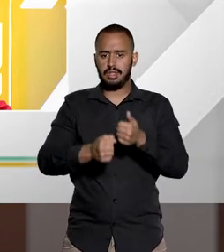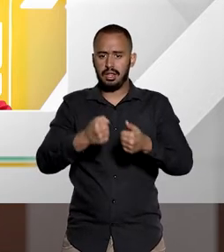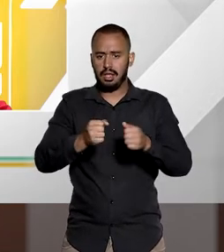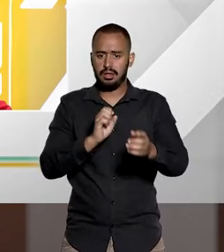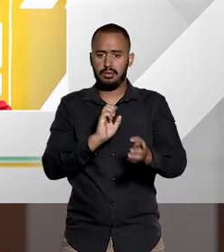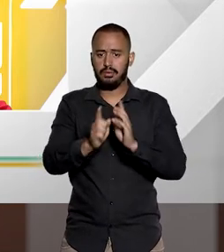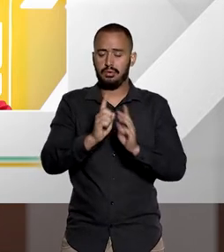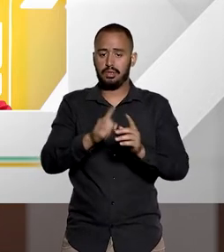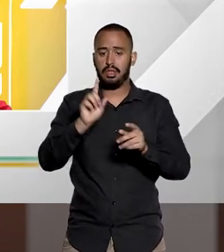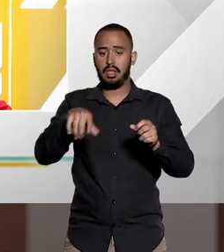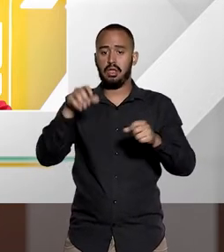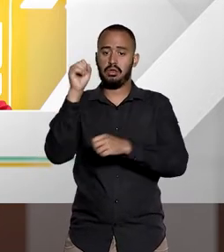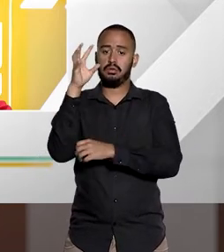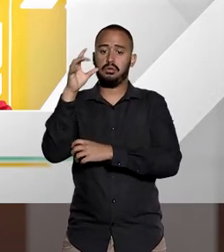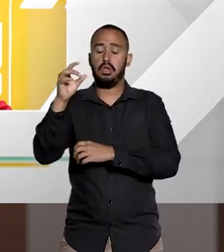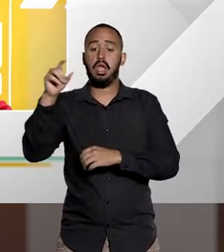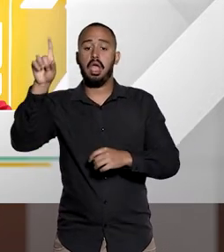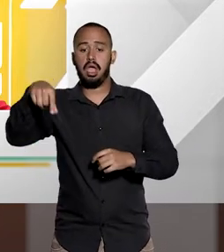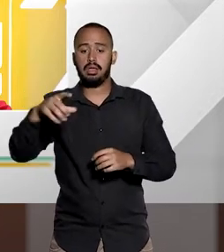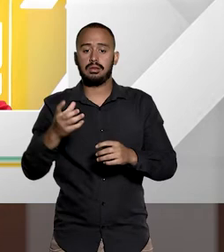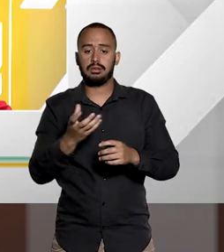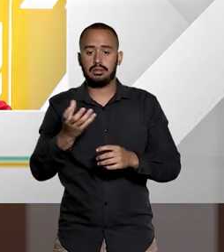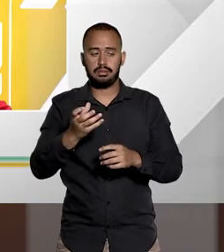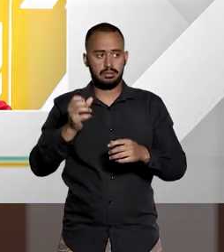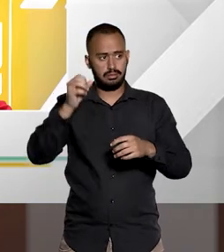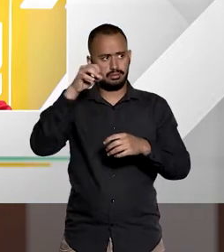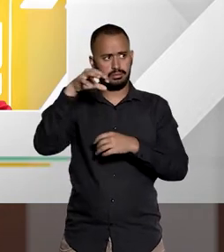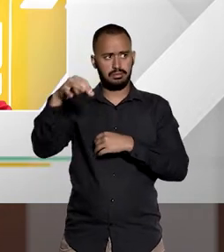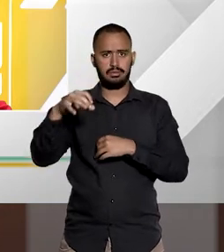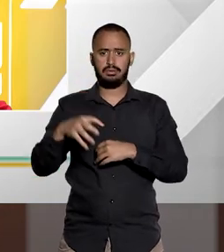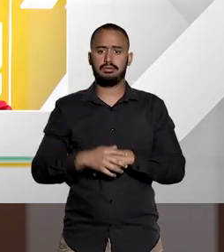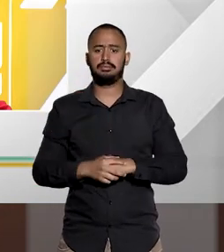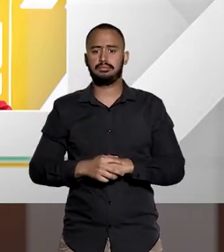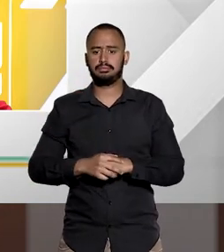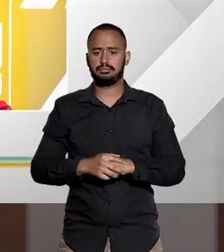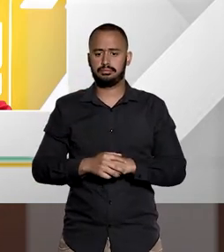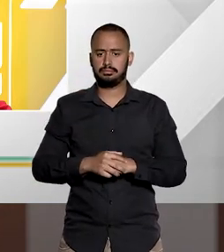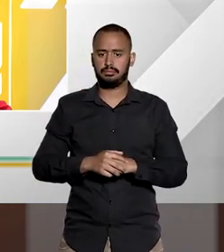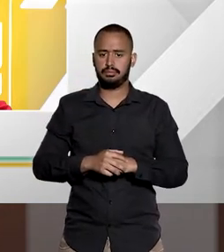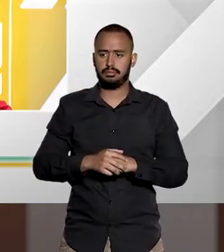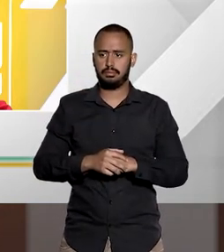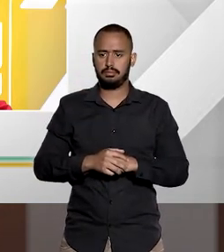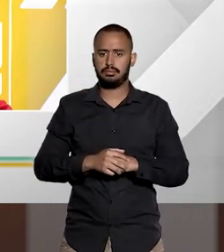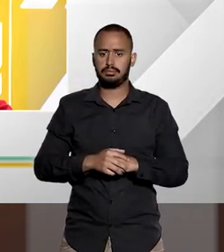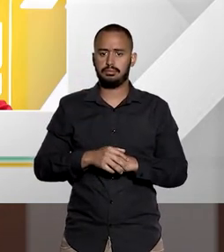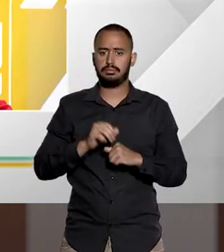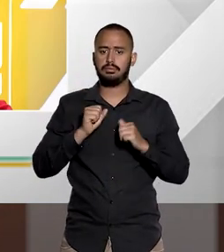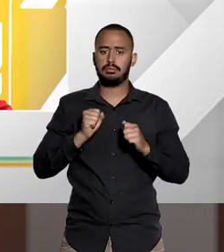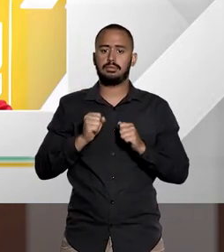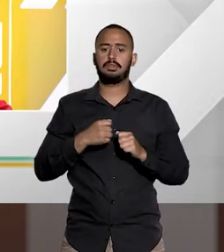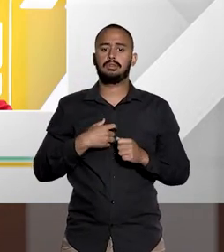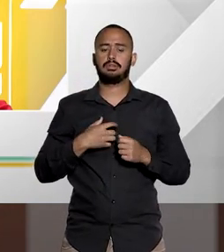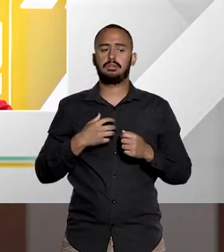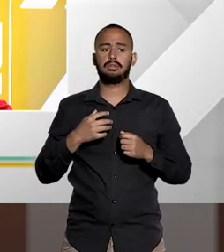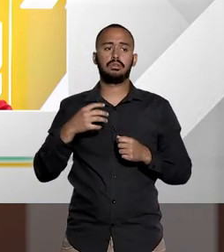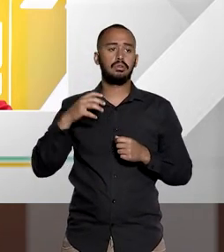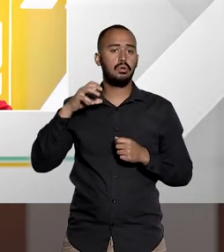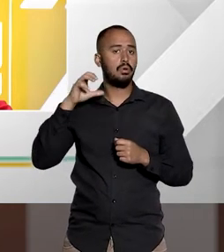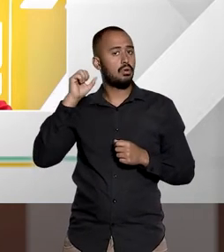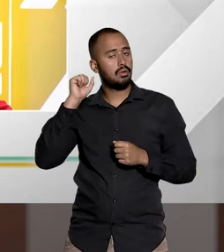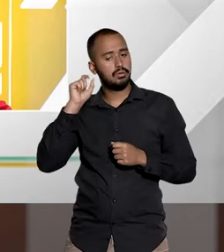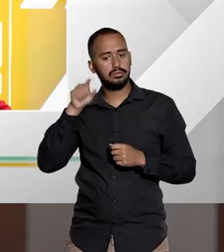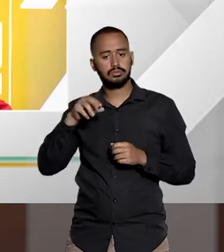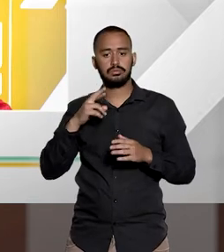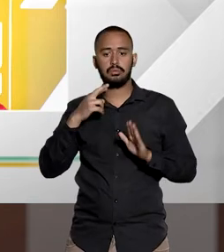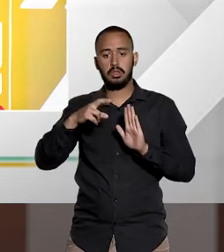julgamento aí, do resultado desse julgamento? Começando pela professora Irene, por favor. Bom, eu já estou curiosa para